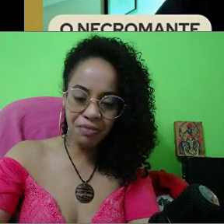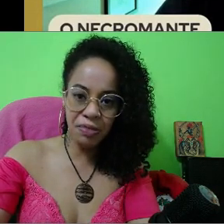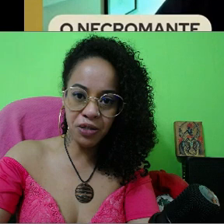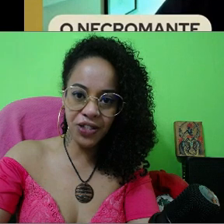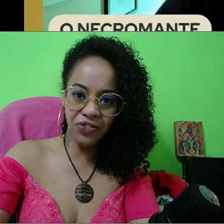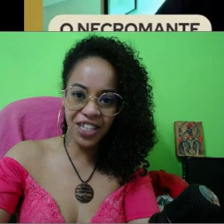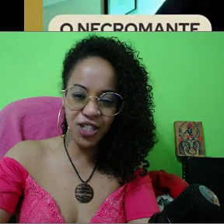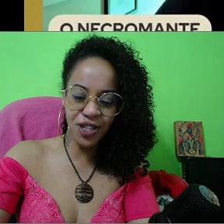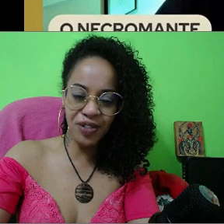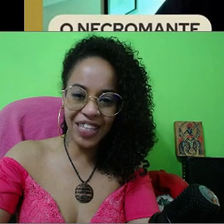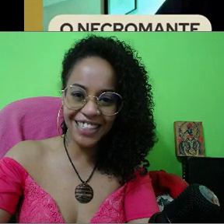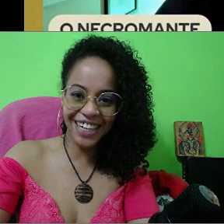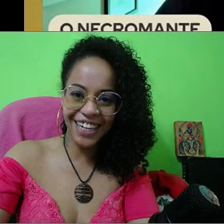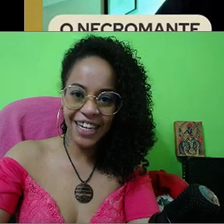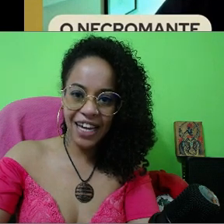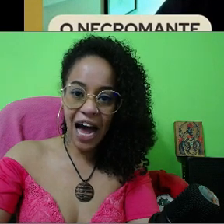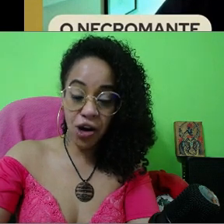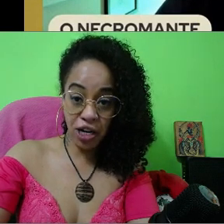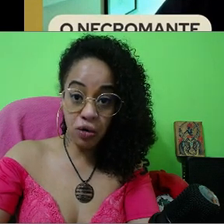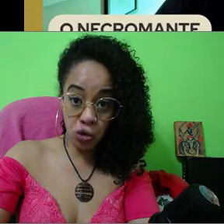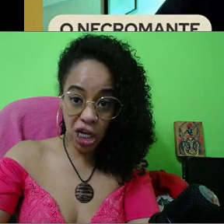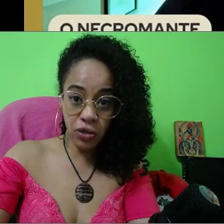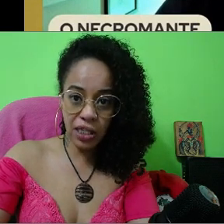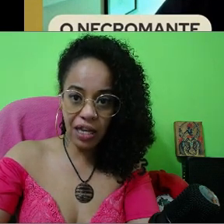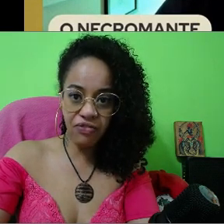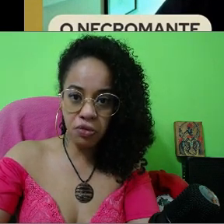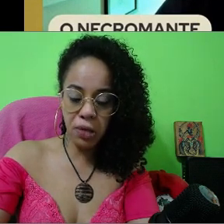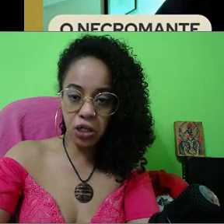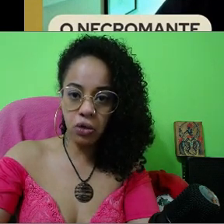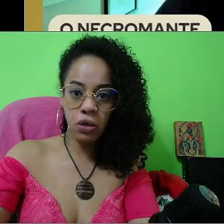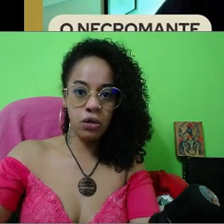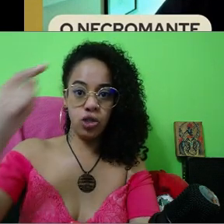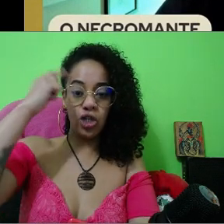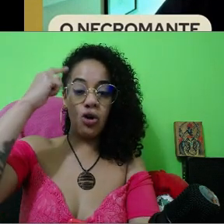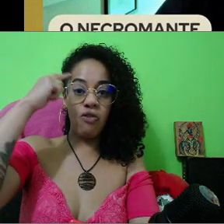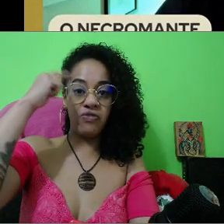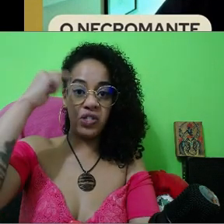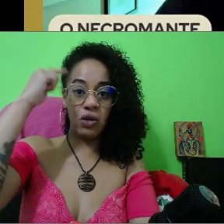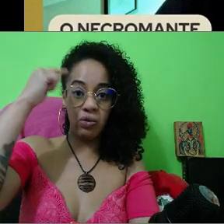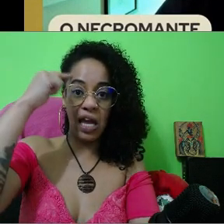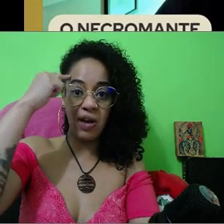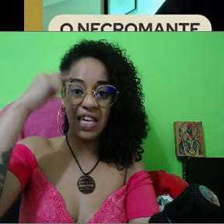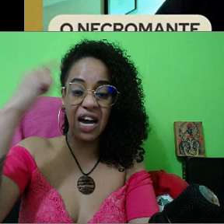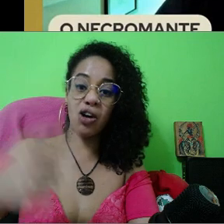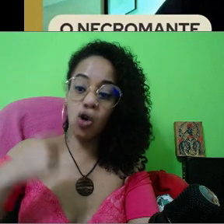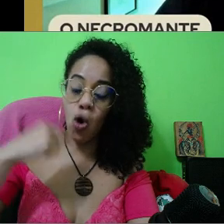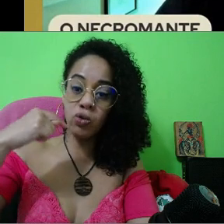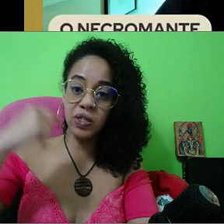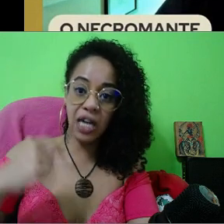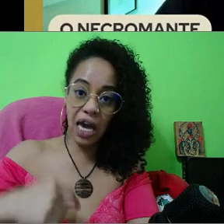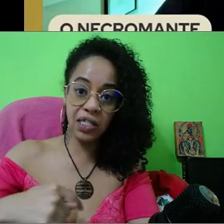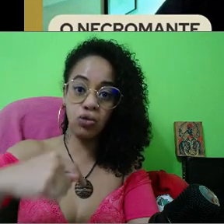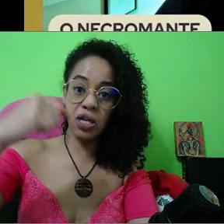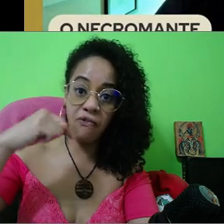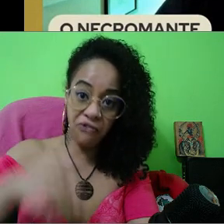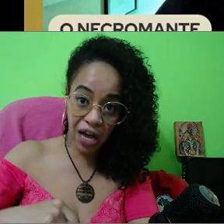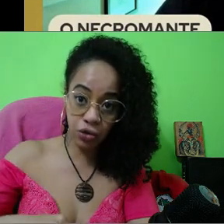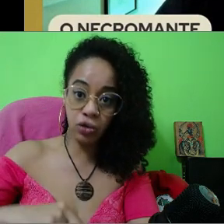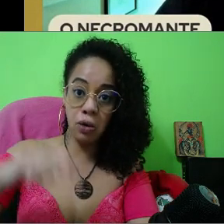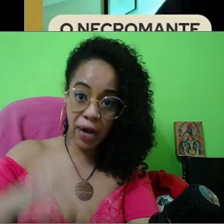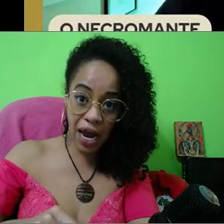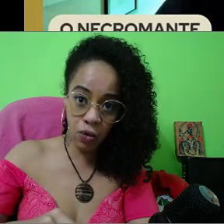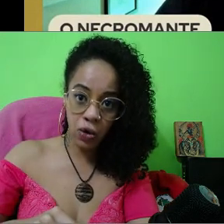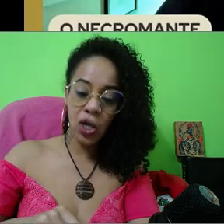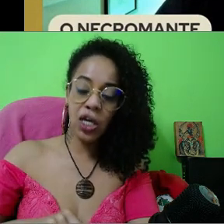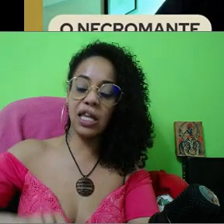você só sabe mesmo quando fala de 2013 né agora o jeito que você tá afirmando de novo se eu não tenho aqui a consciência do que